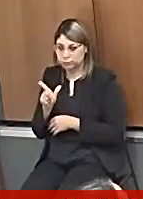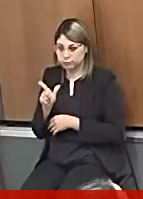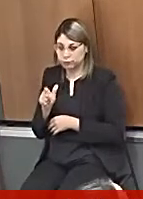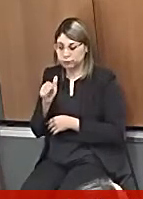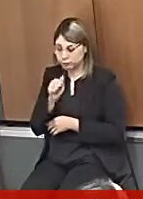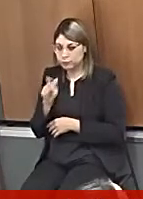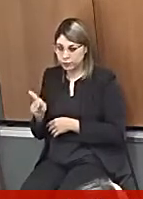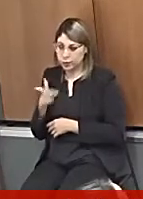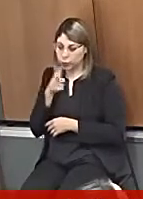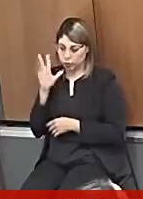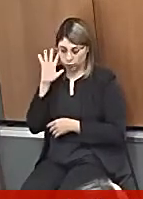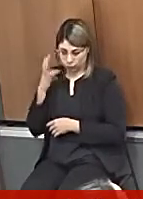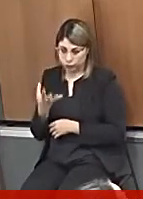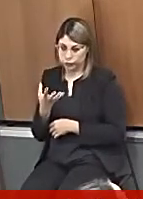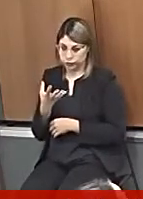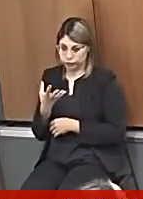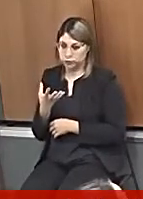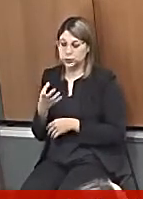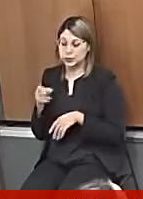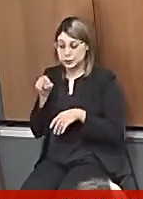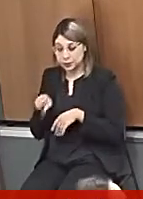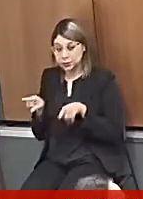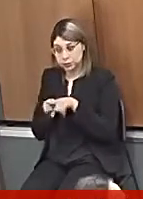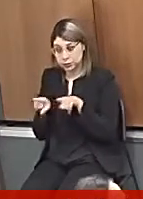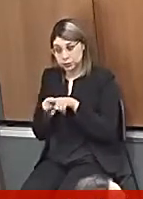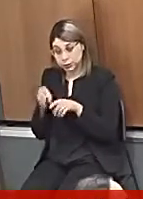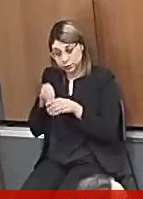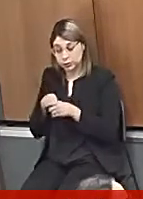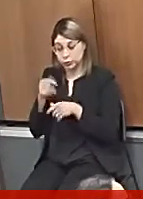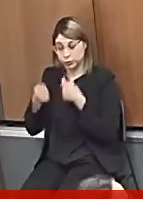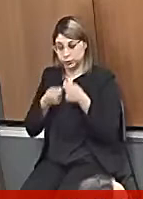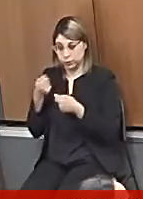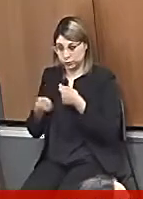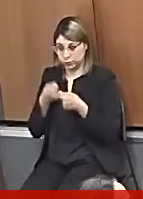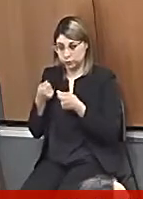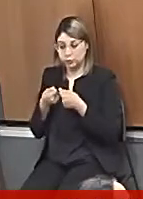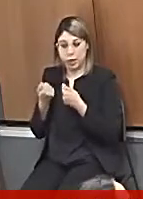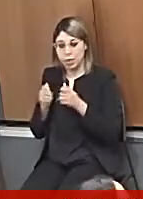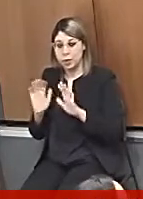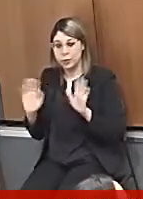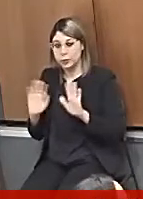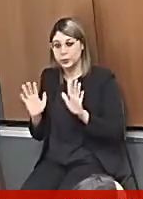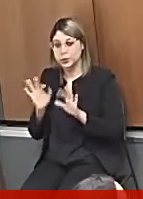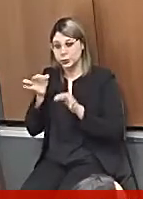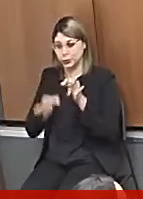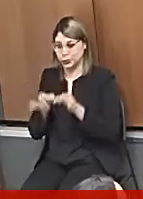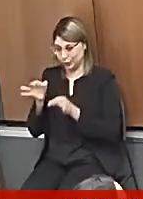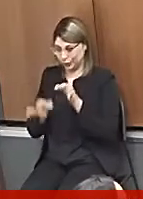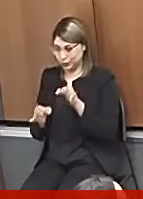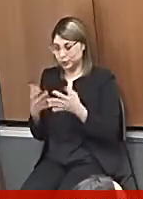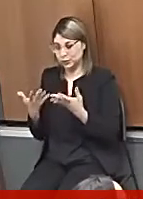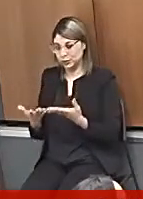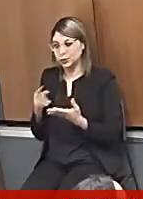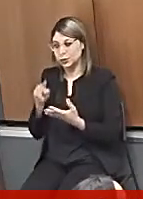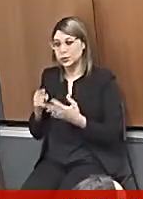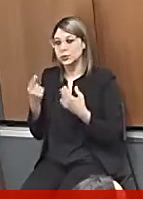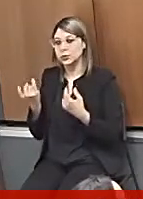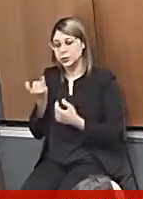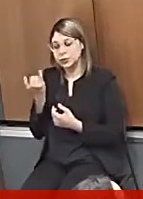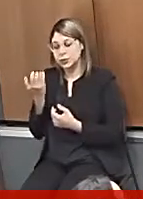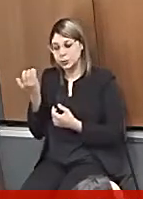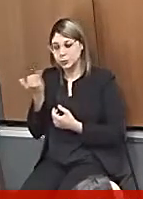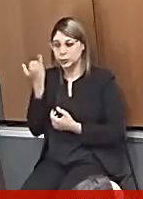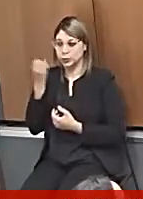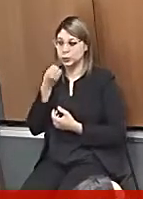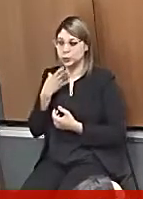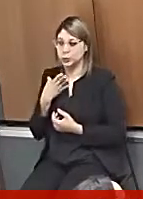conseguido resolver e isso administrativamente sem precisar de entrar na justiça e isso é um ponto muito bom